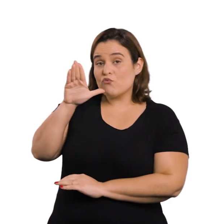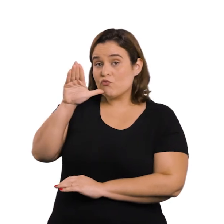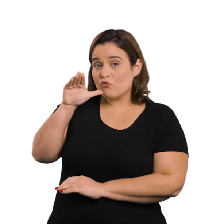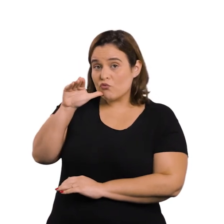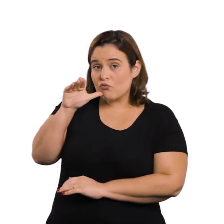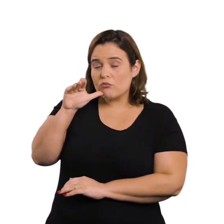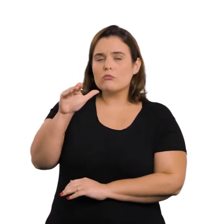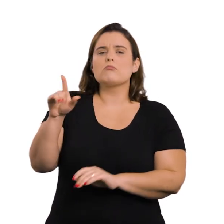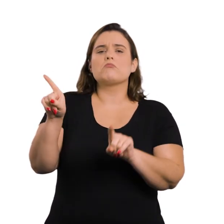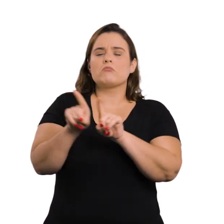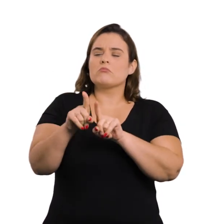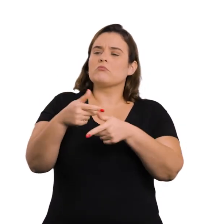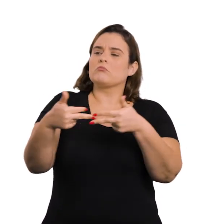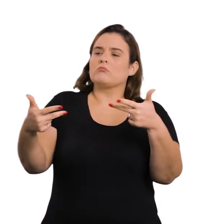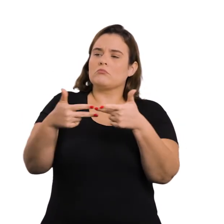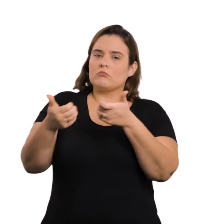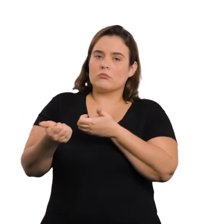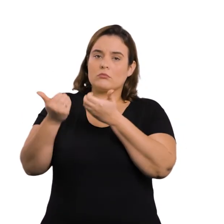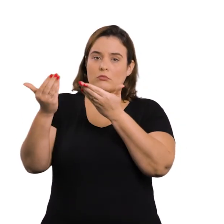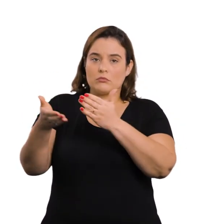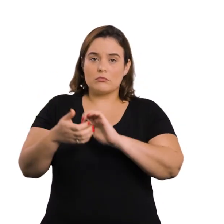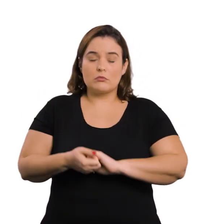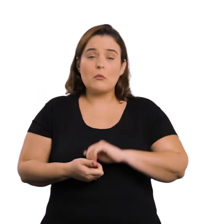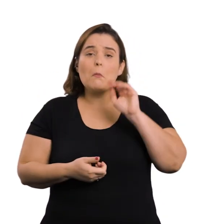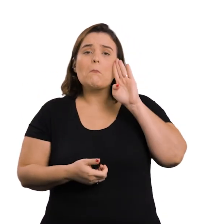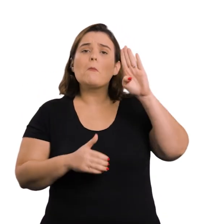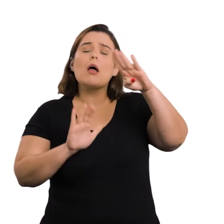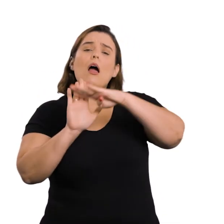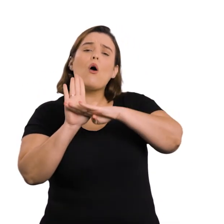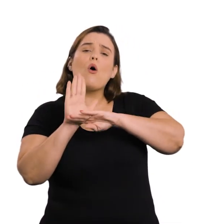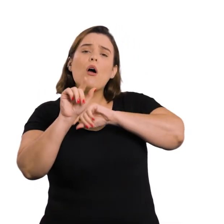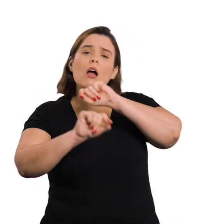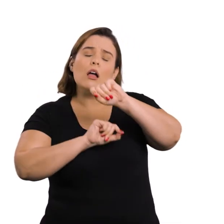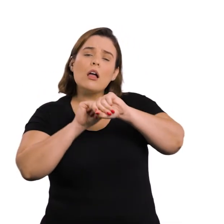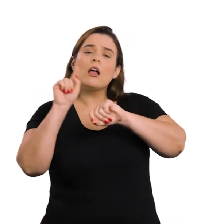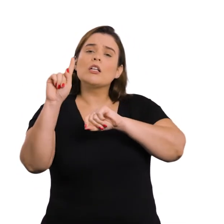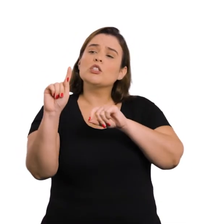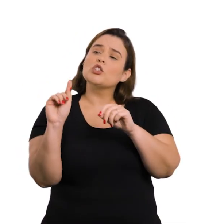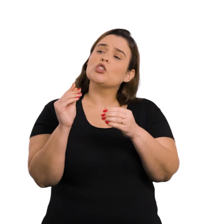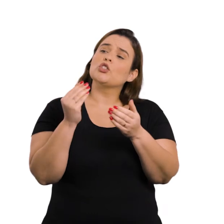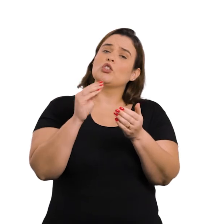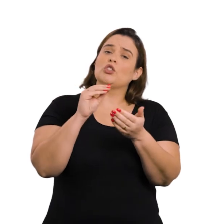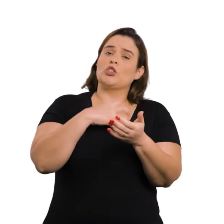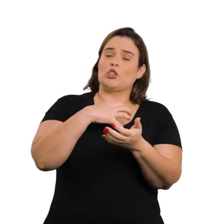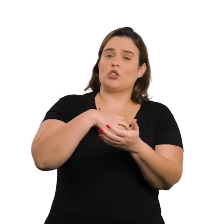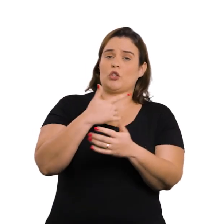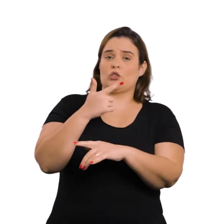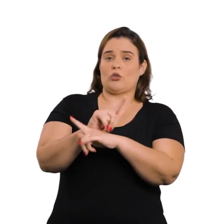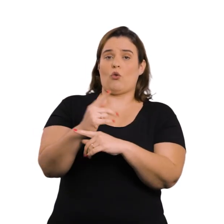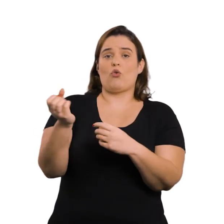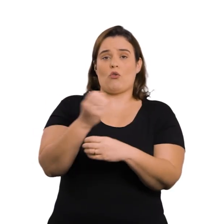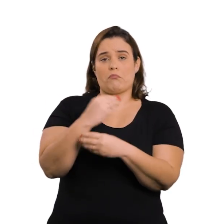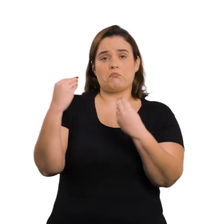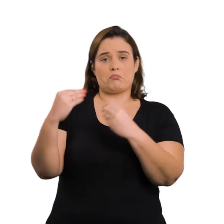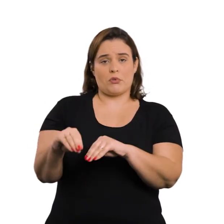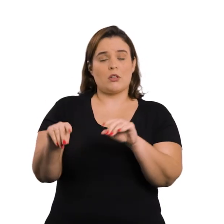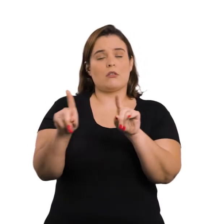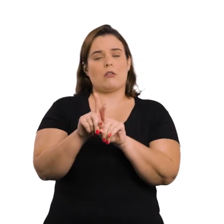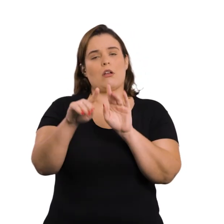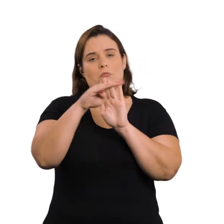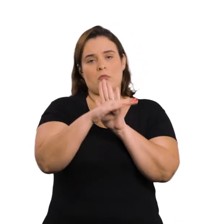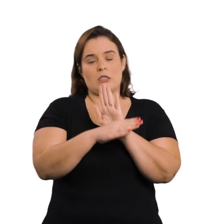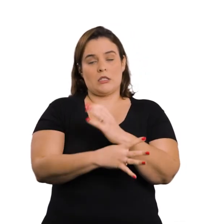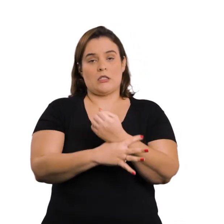dos colaboradores, recursos disponíveis, prioridades, inserção de novos sistemas de gestão, procedimentos